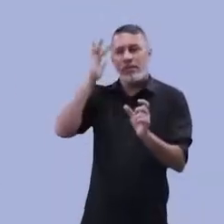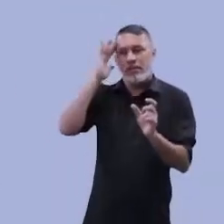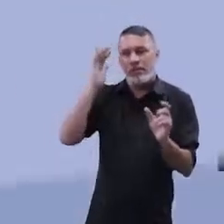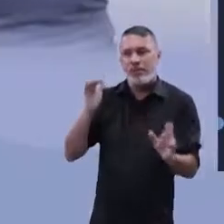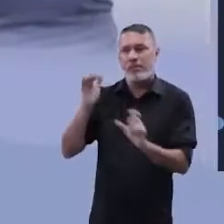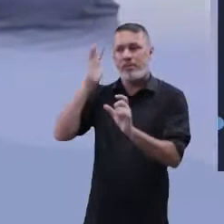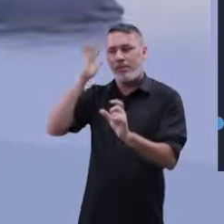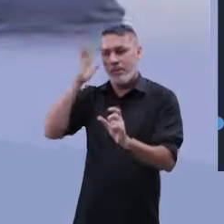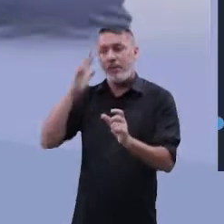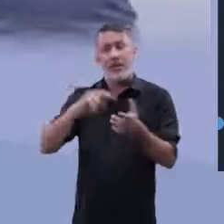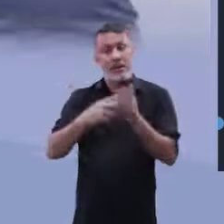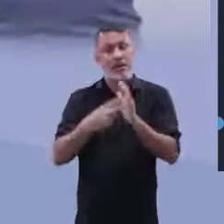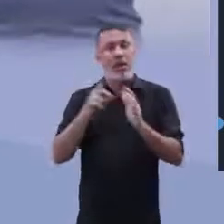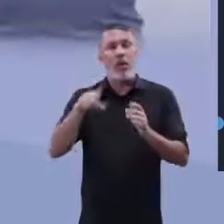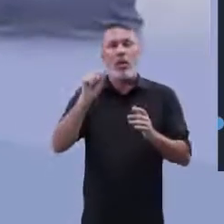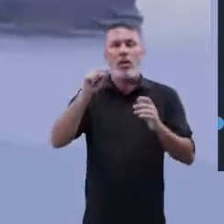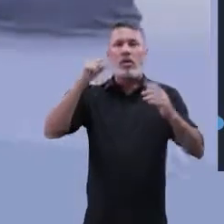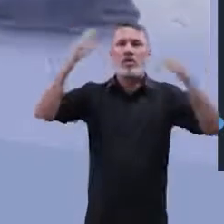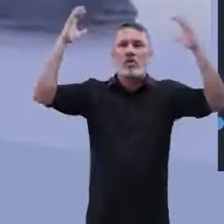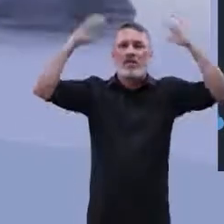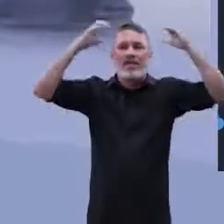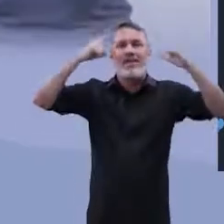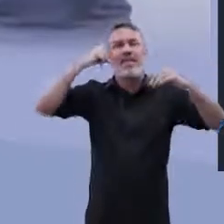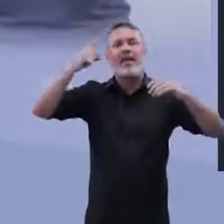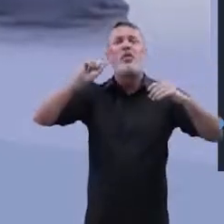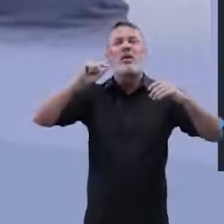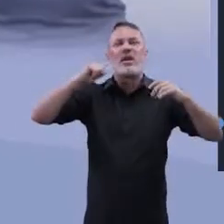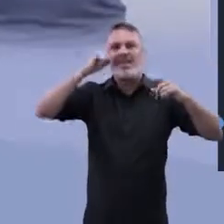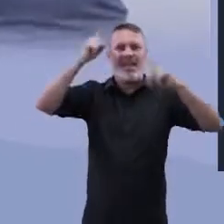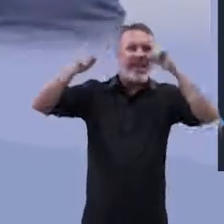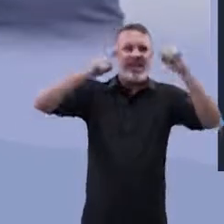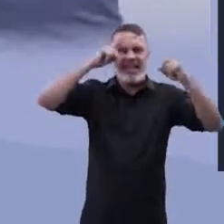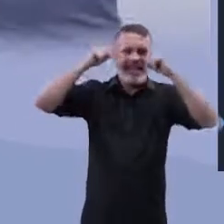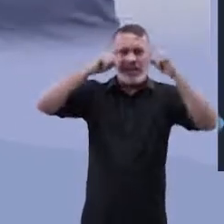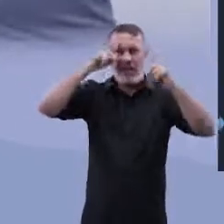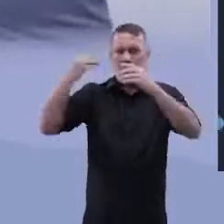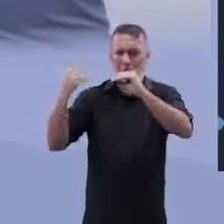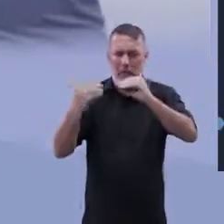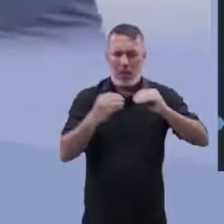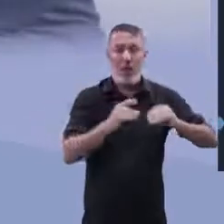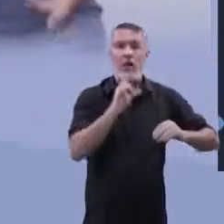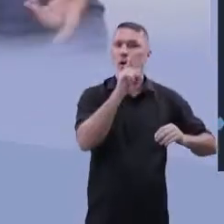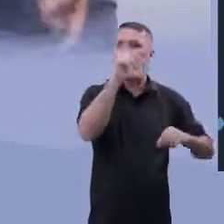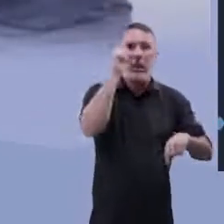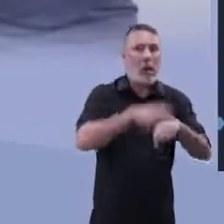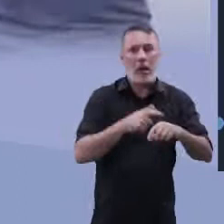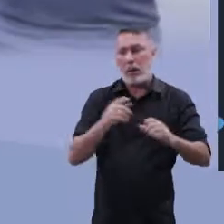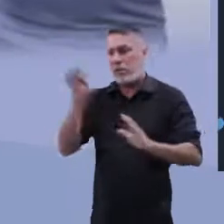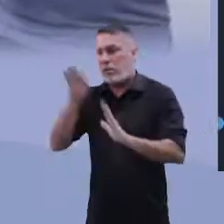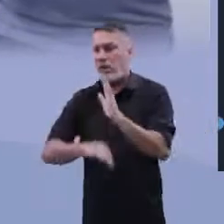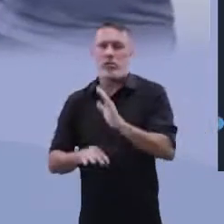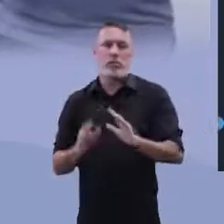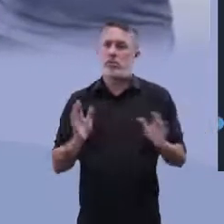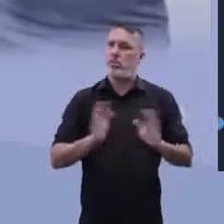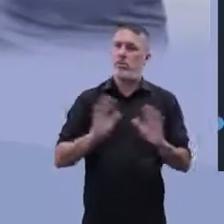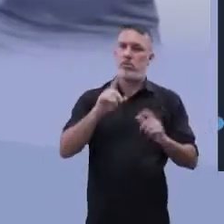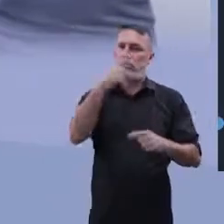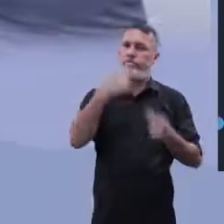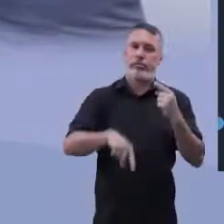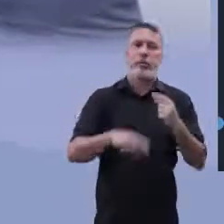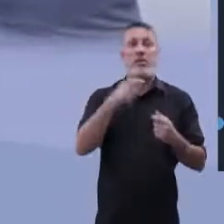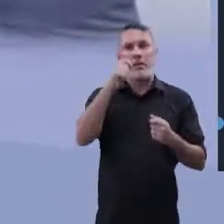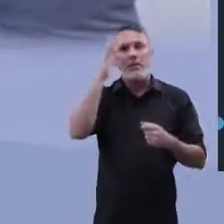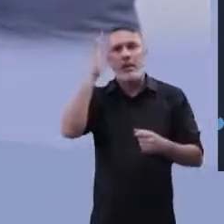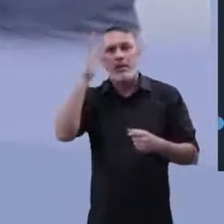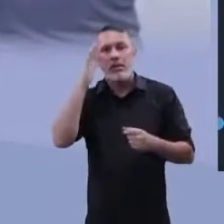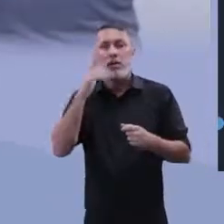texto. Apresentei ali uma tempestade de ideias com todas as informações, só que eu não posso pegar essas informações e já jogar no meu texto, não. Aí